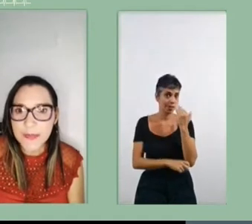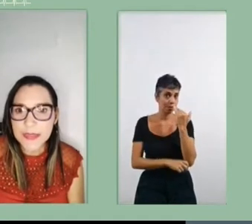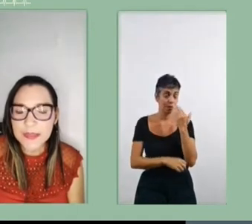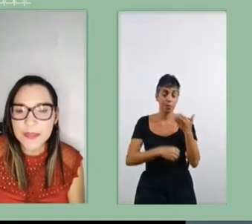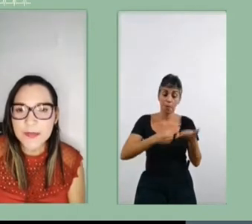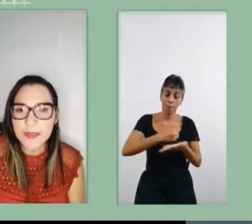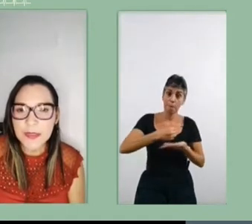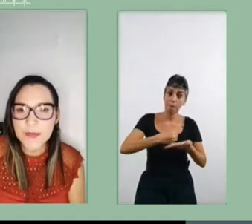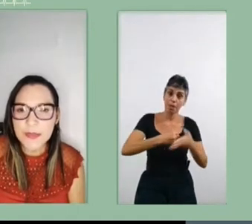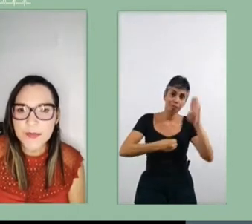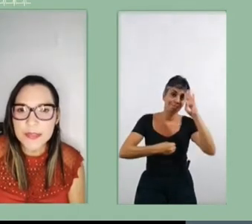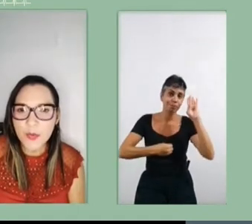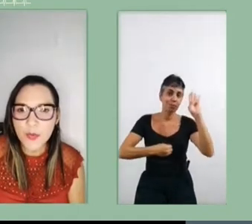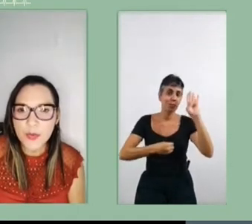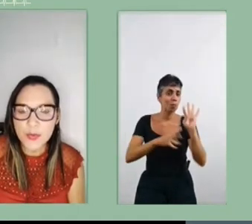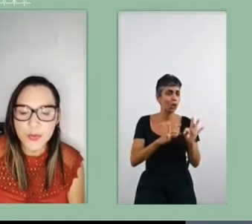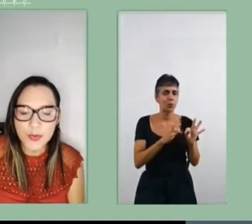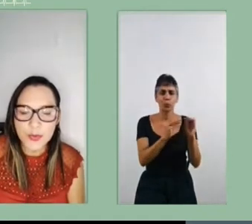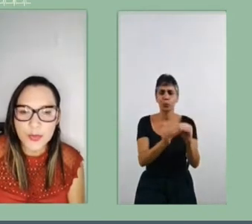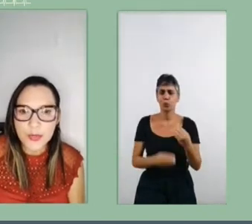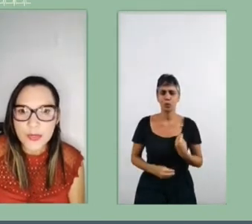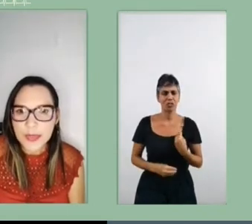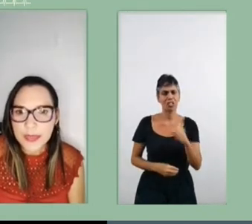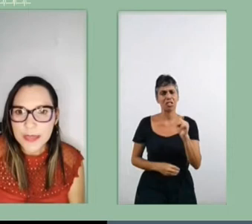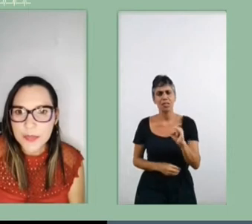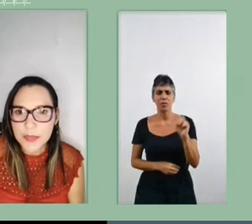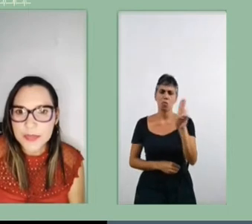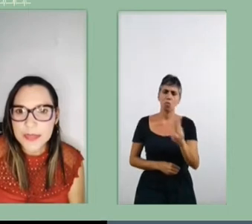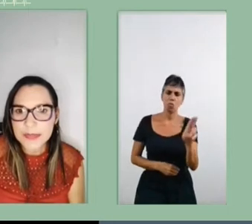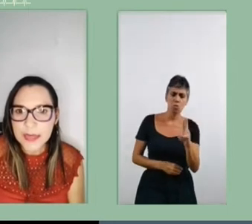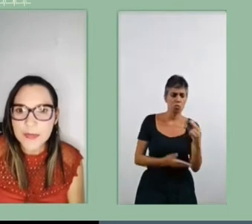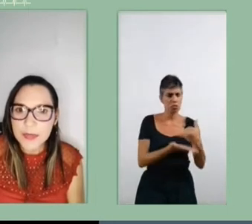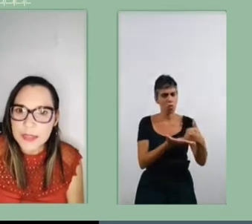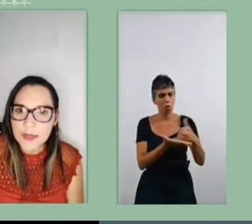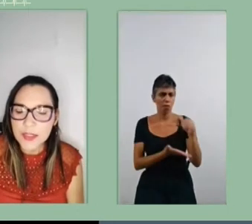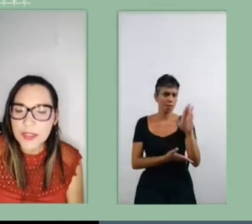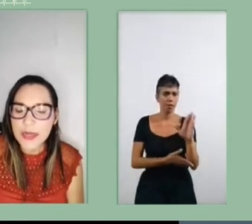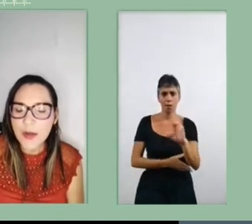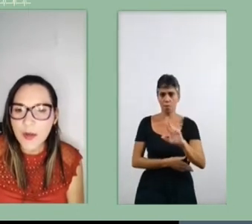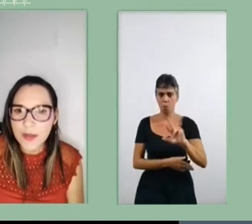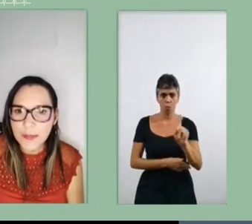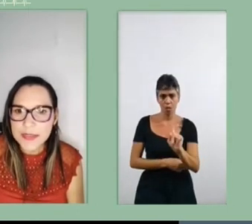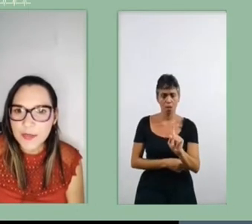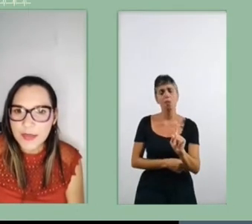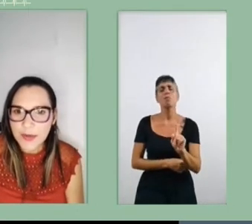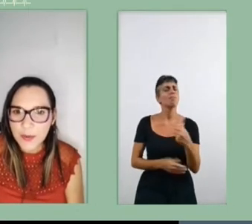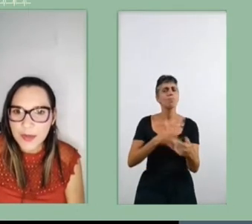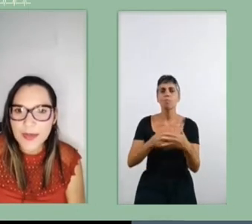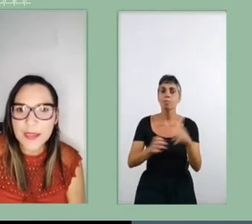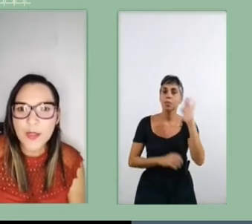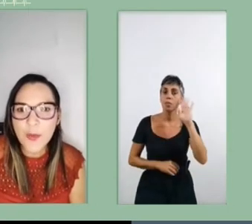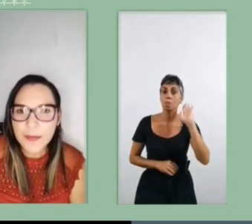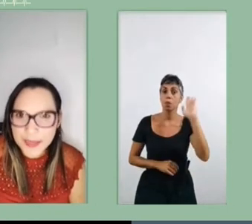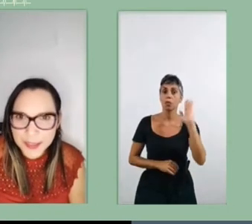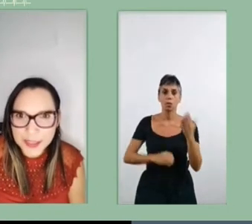Assim, independente de você fazer o uso da cannabis ou não, assim, a nutrição, a gente acorda pensando no que vai comer